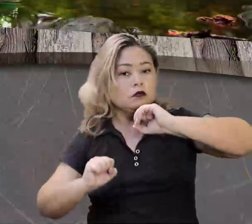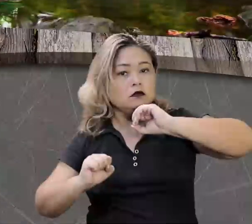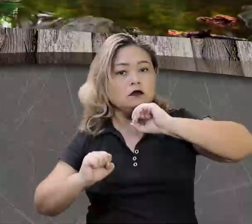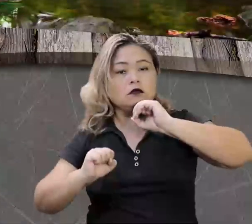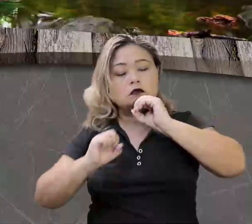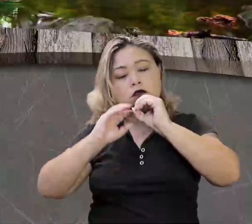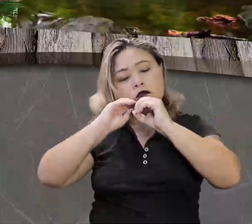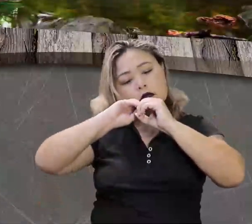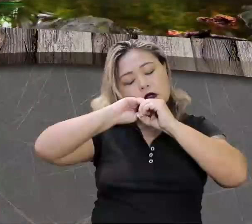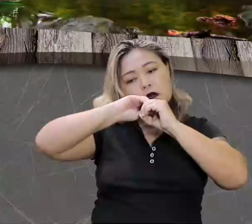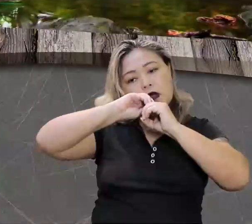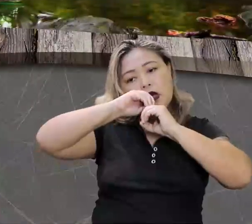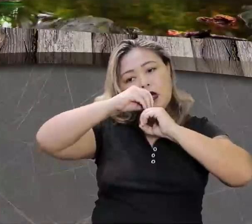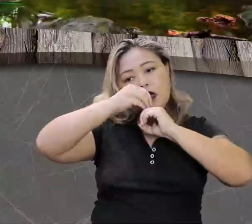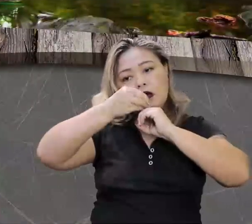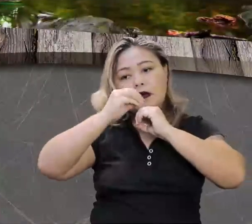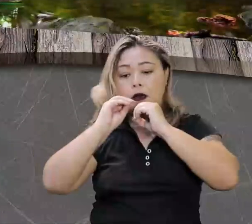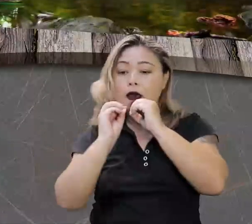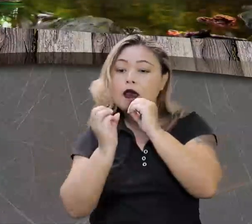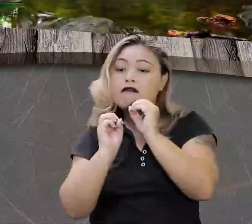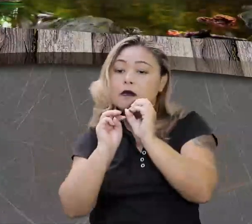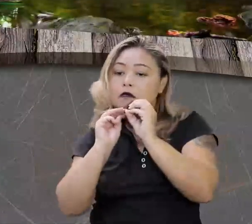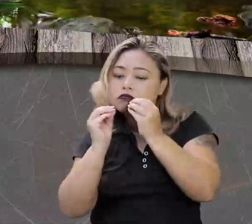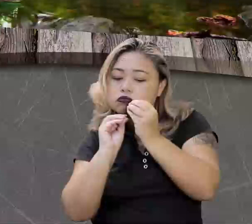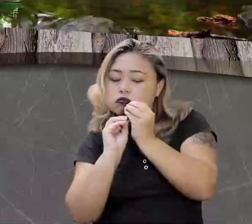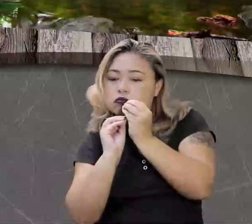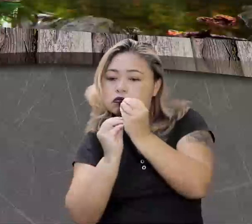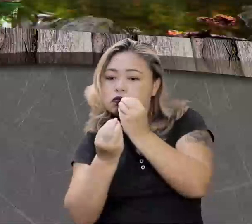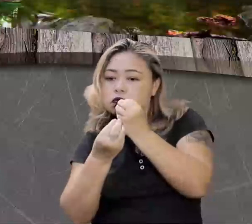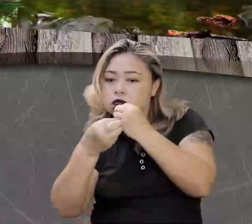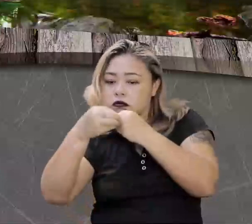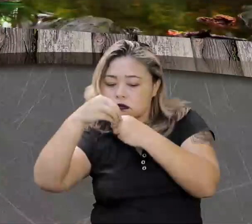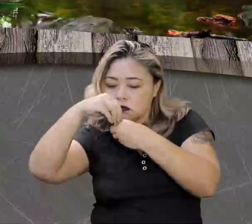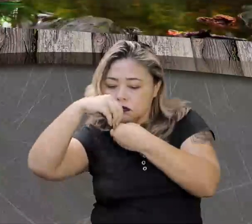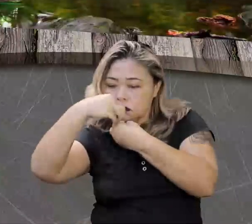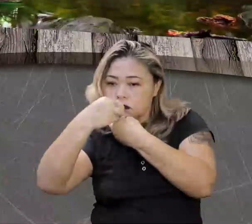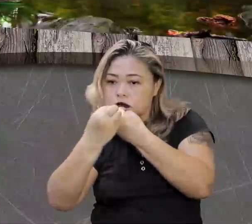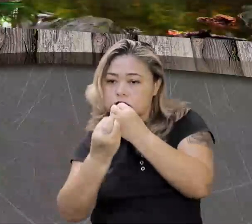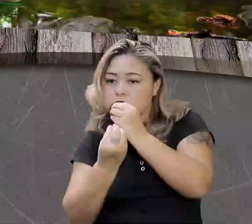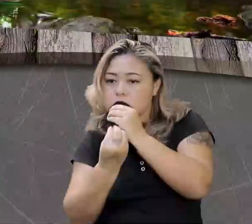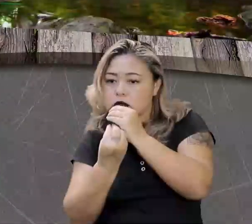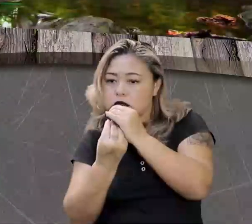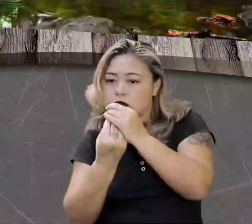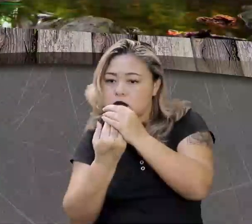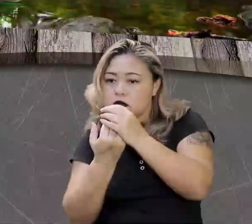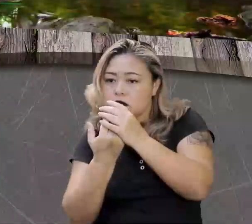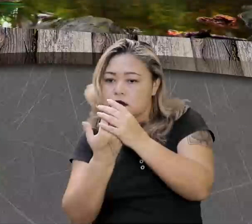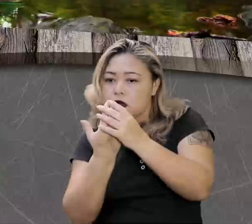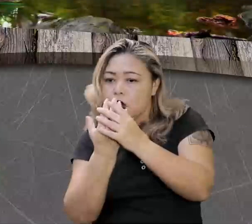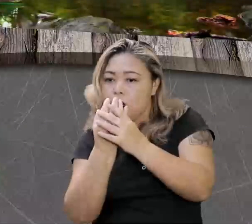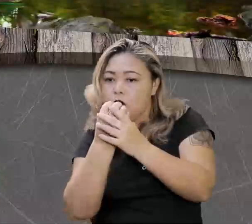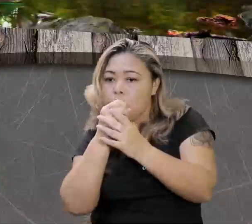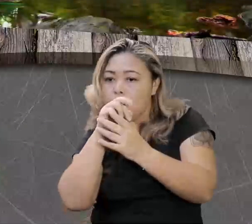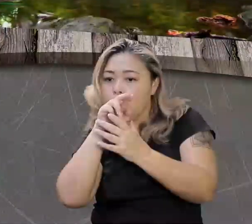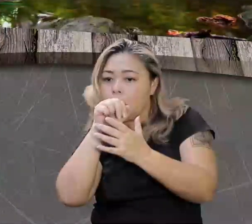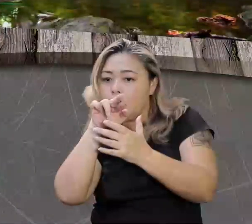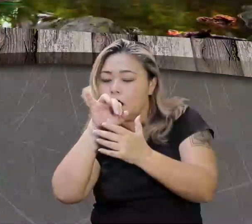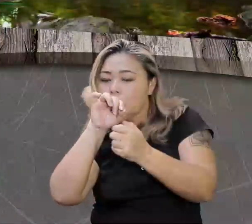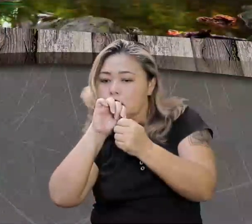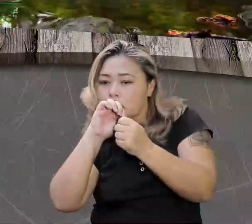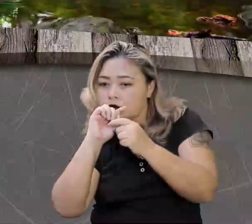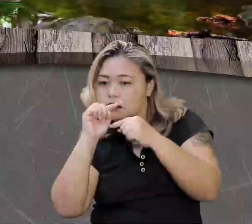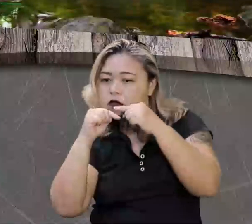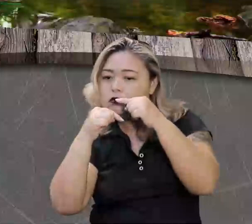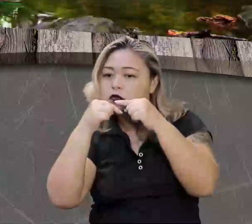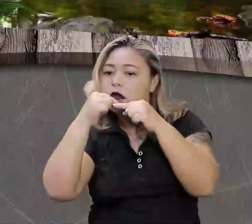Os átomos vão formar as moléculas. Essas moléculas vão formar o que a gente chama de organóides. Esses organóides